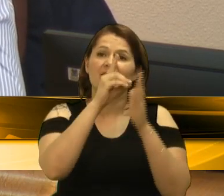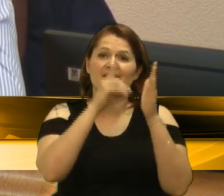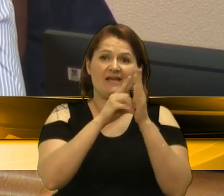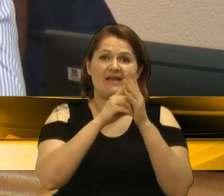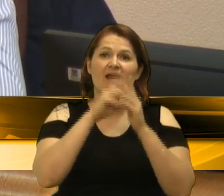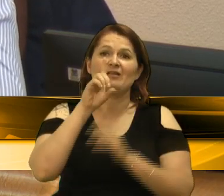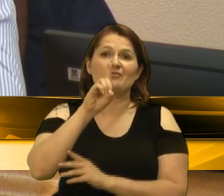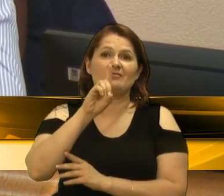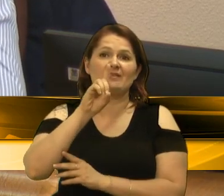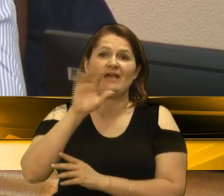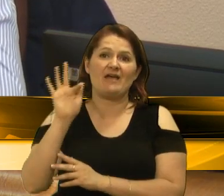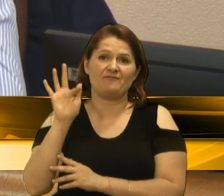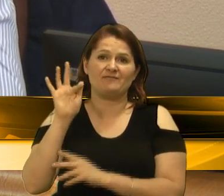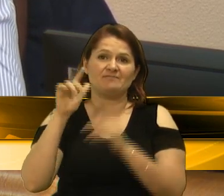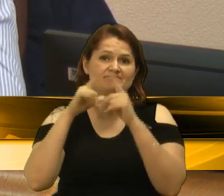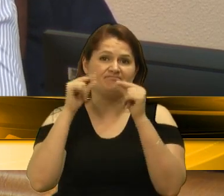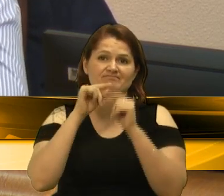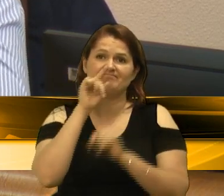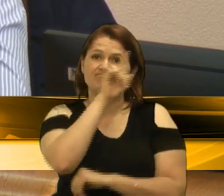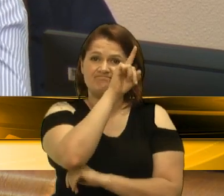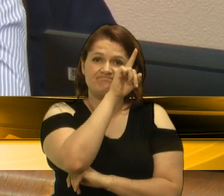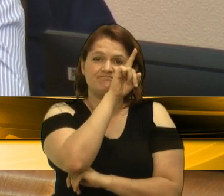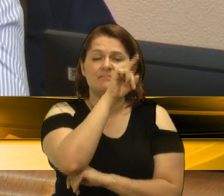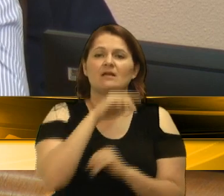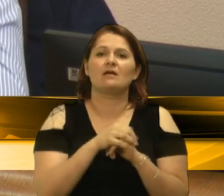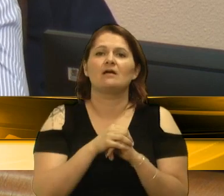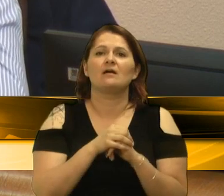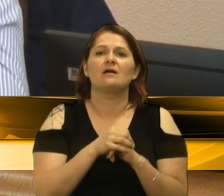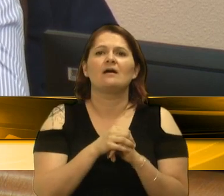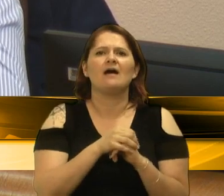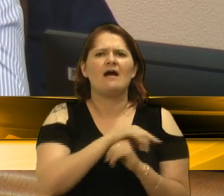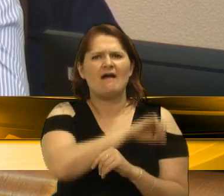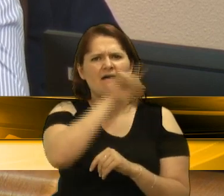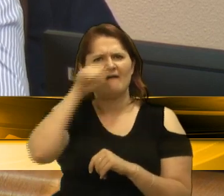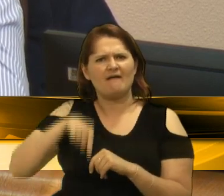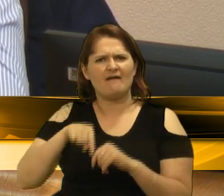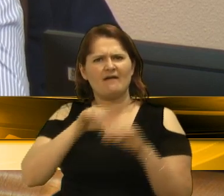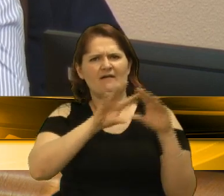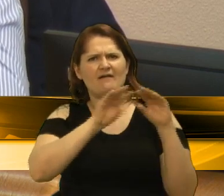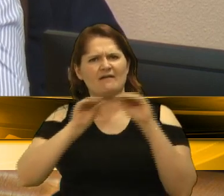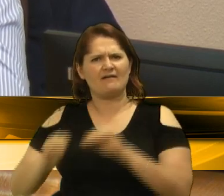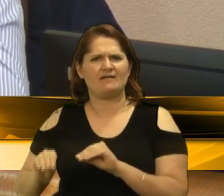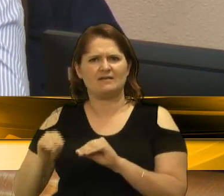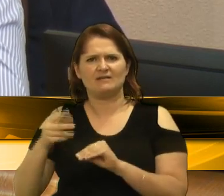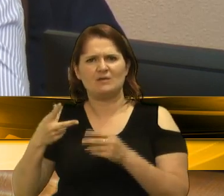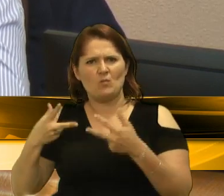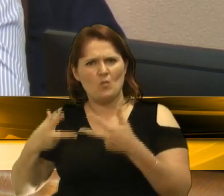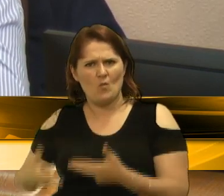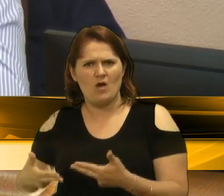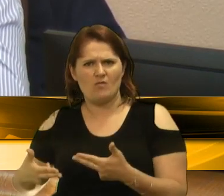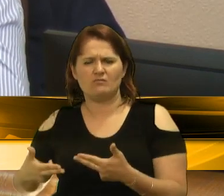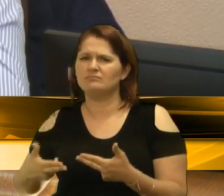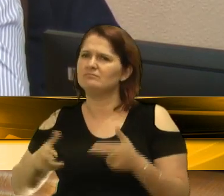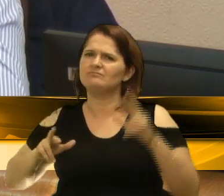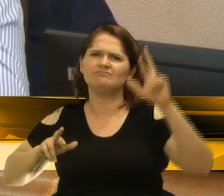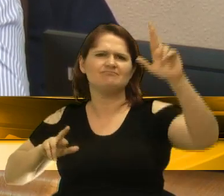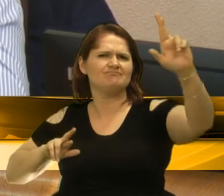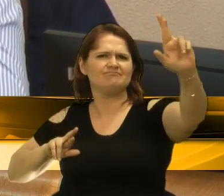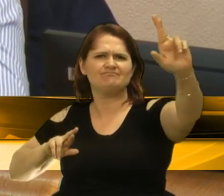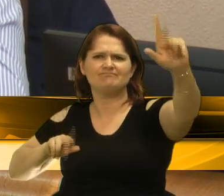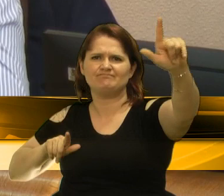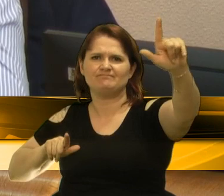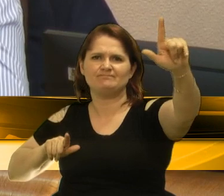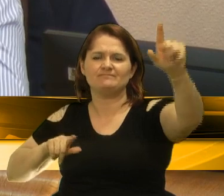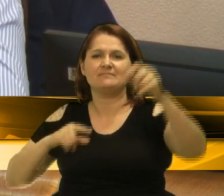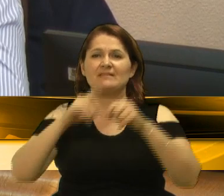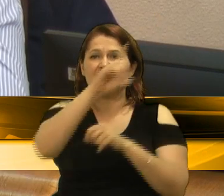20.098 de 99, a toda a evidência mostra-se inadequada, desnecessária e desproporcional quando confrontada com a vontade